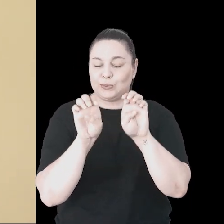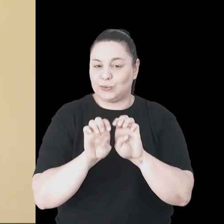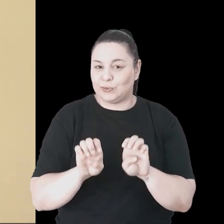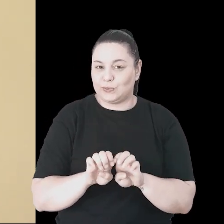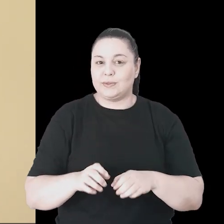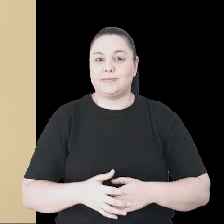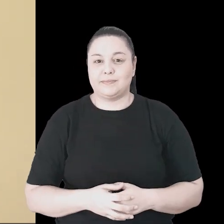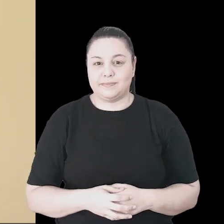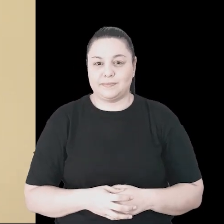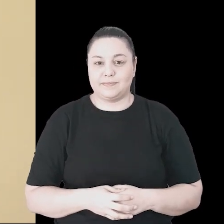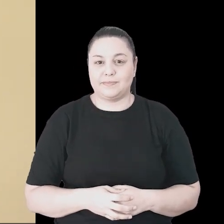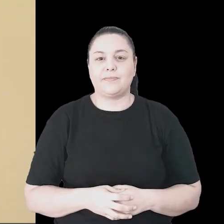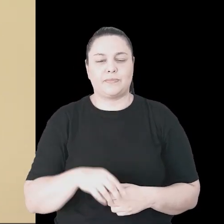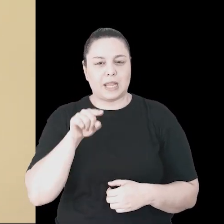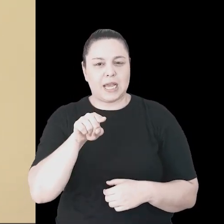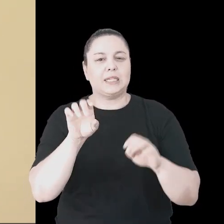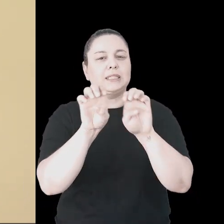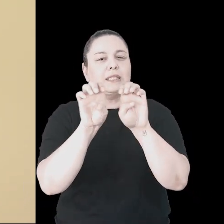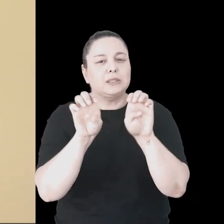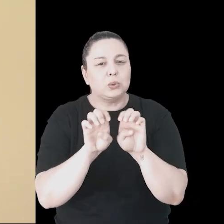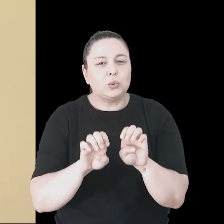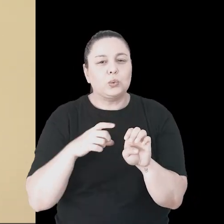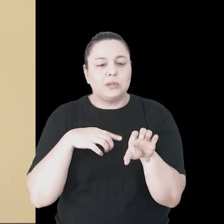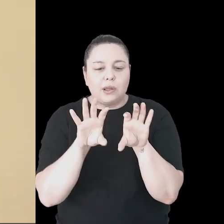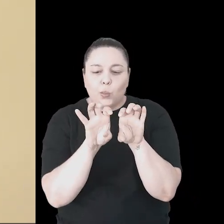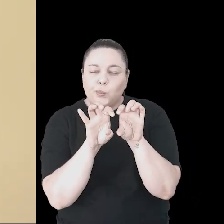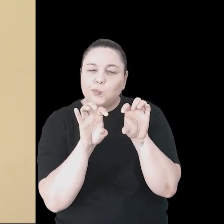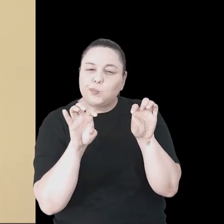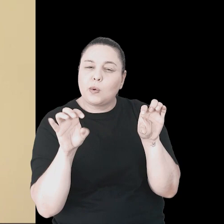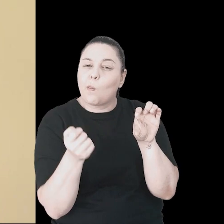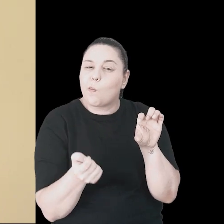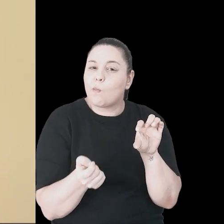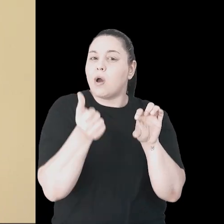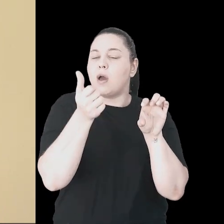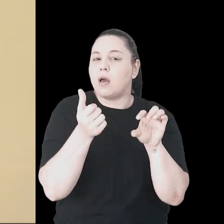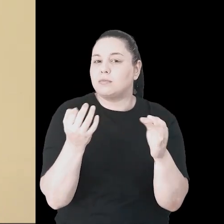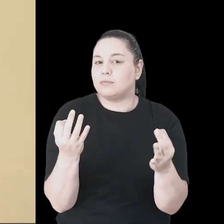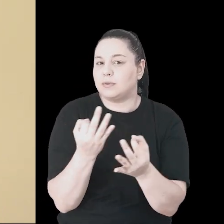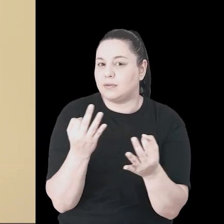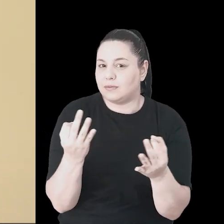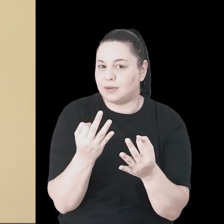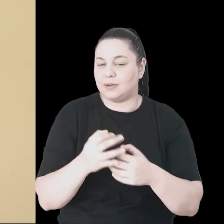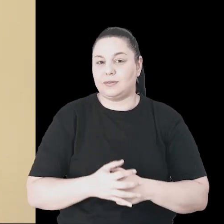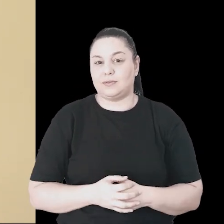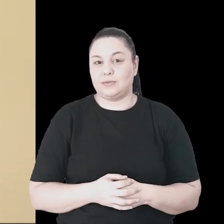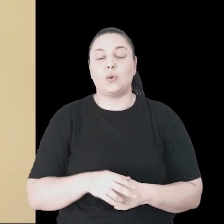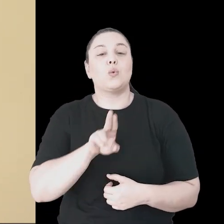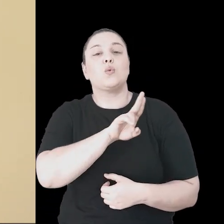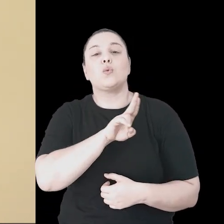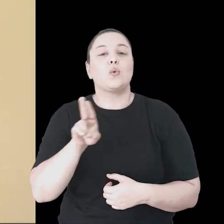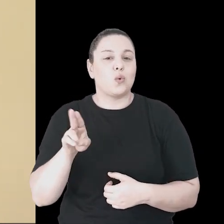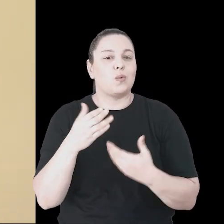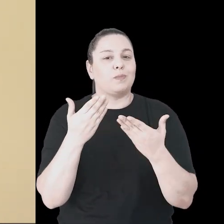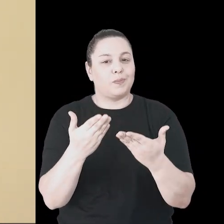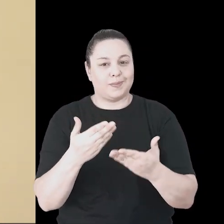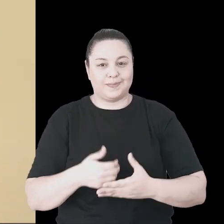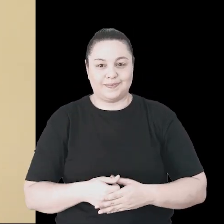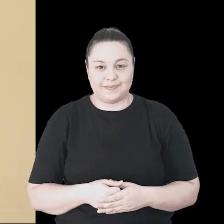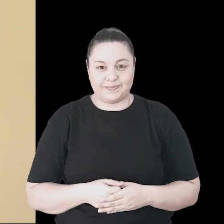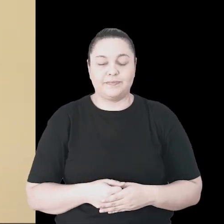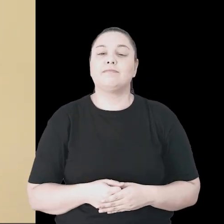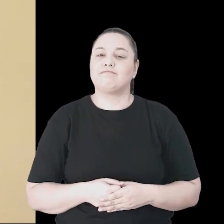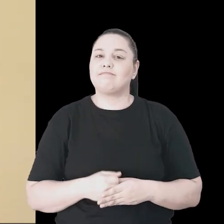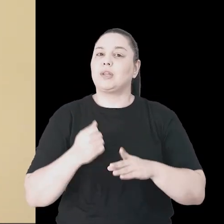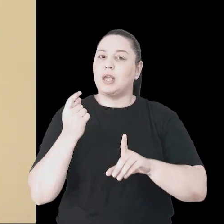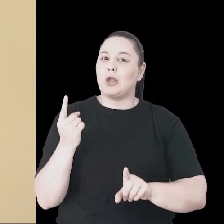nas extremidades da estrutura. A estrutura do barril beta é um cilindro quase perfeito, criando o que